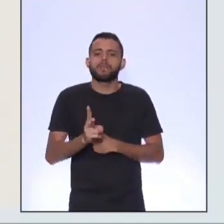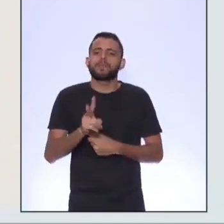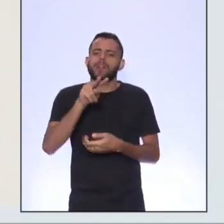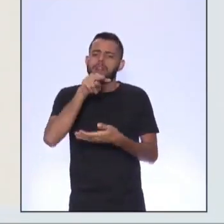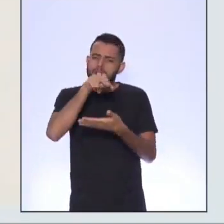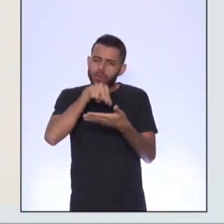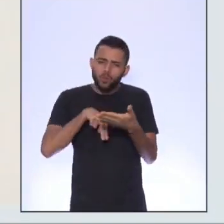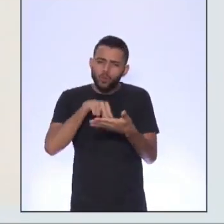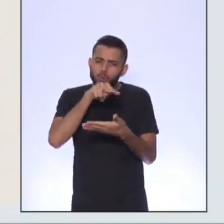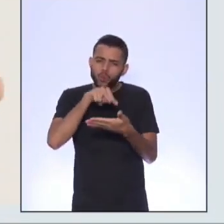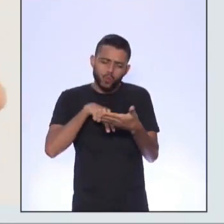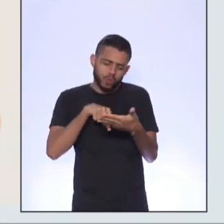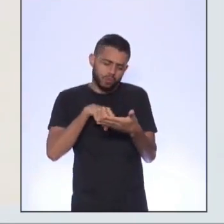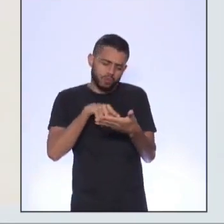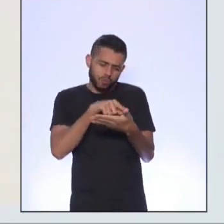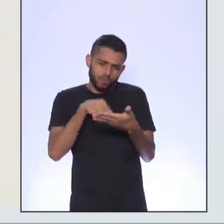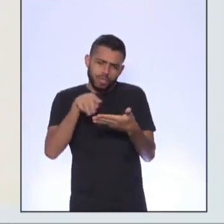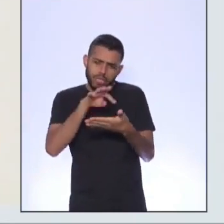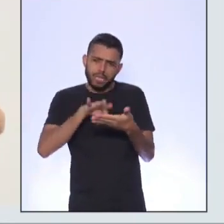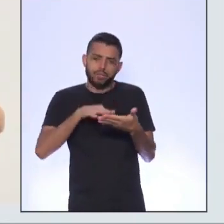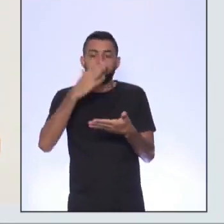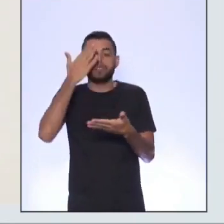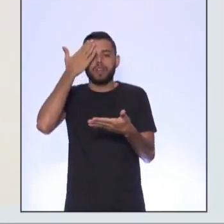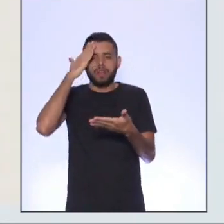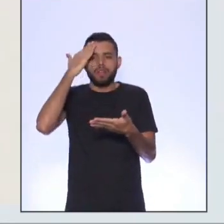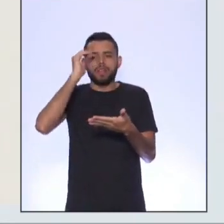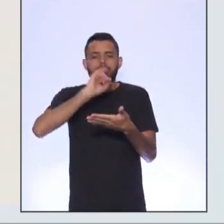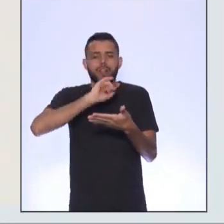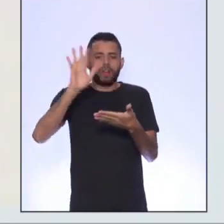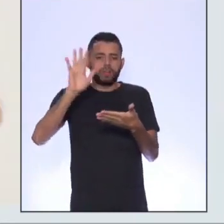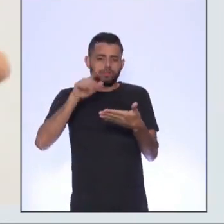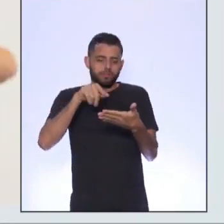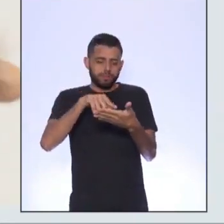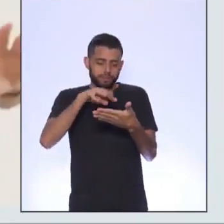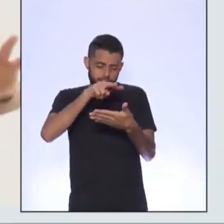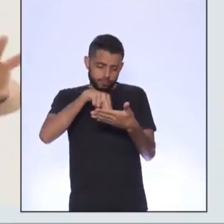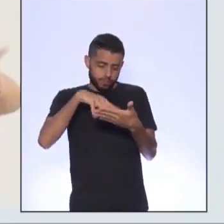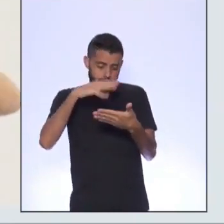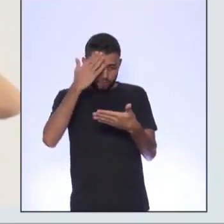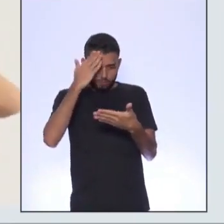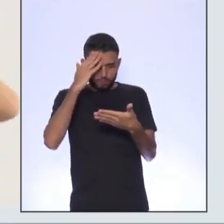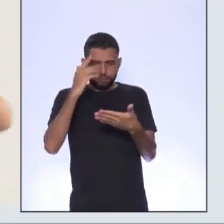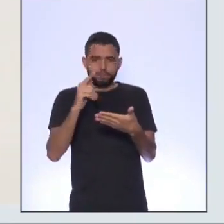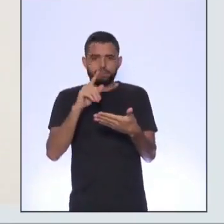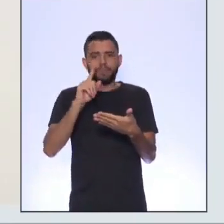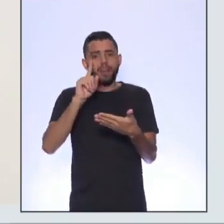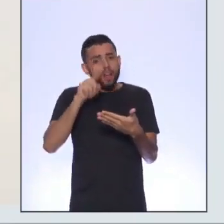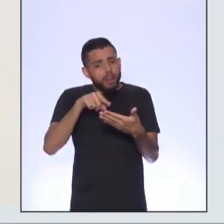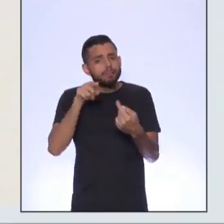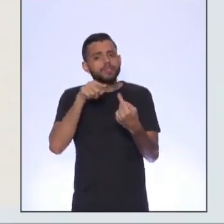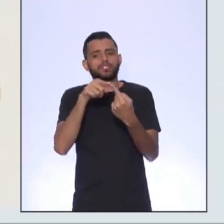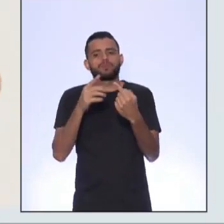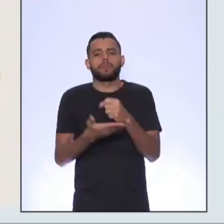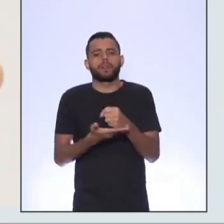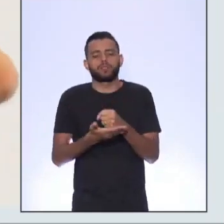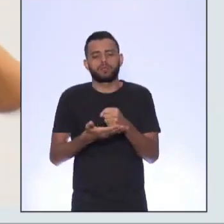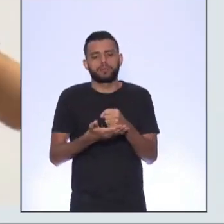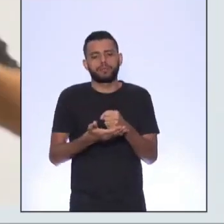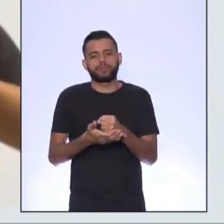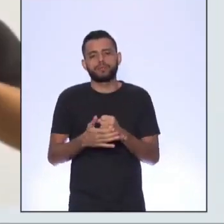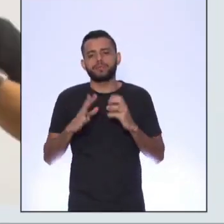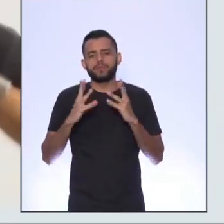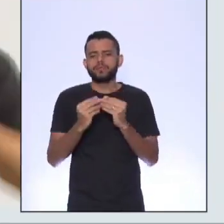e entendimento de texto, tá? Ler e compreender um texto é o objetivo básico. E tudo que você aprende